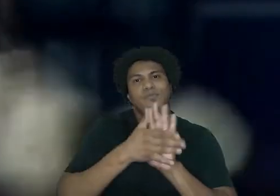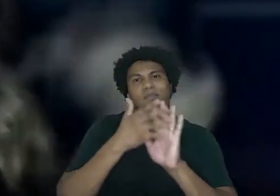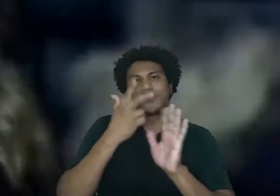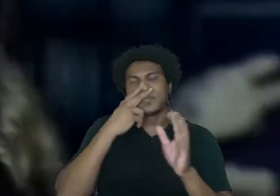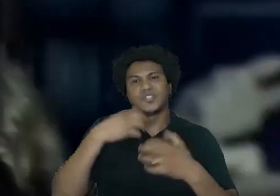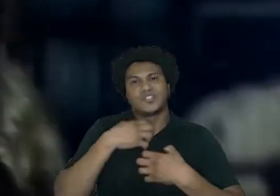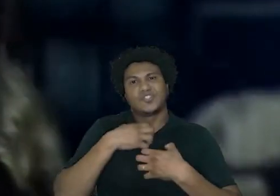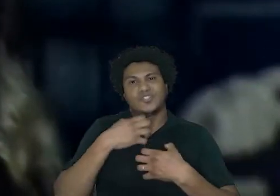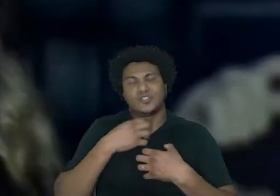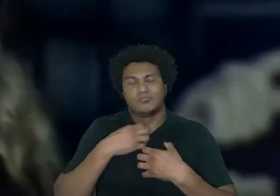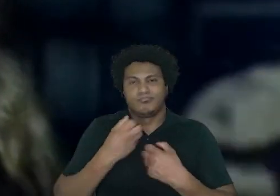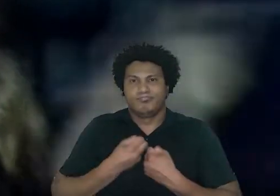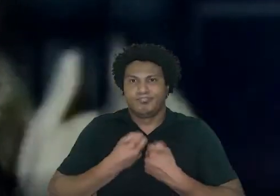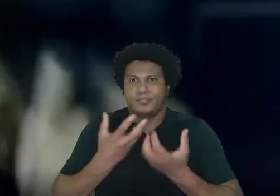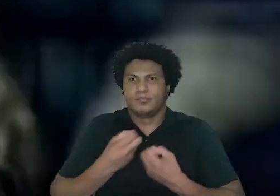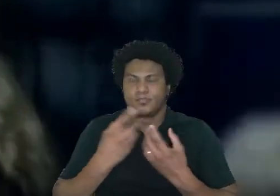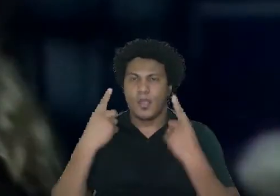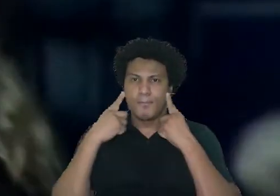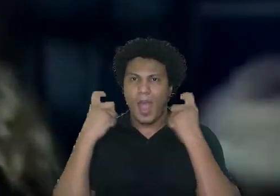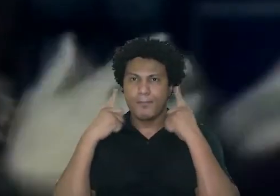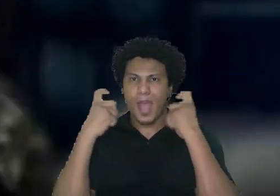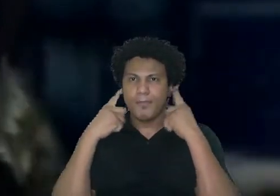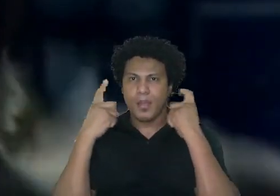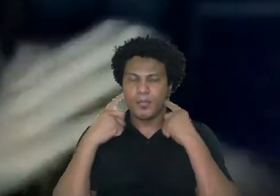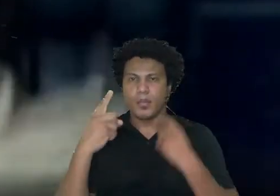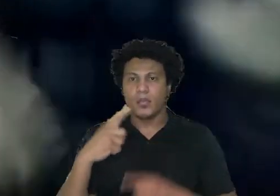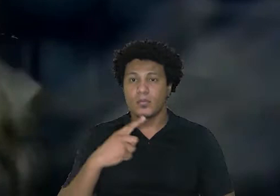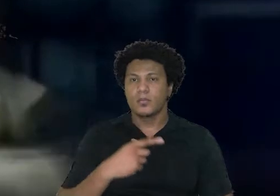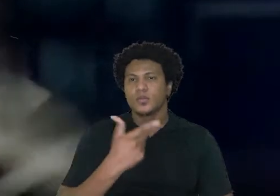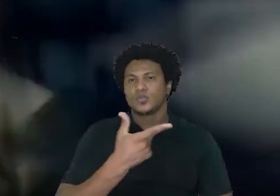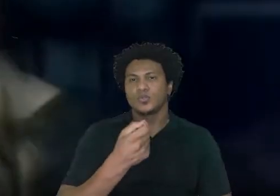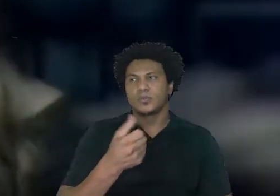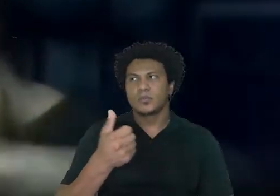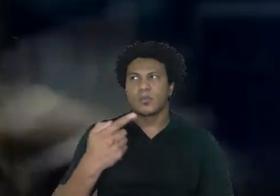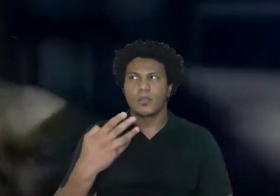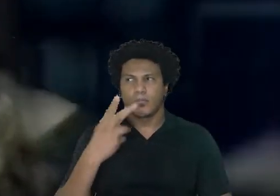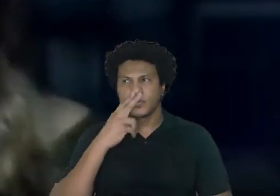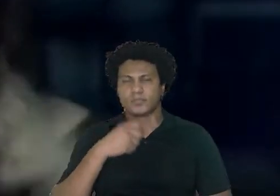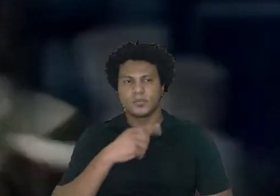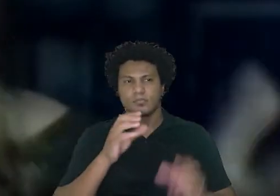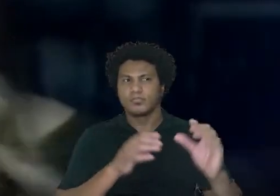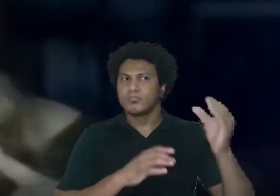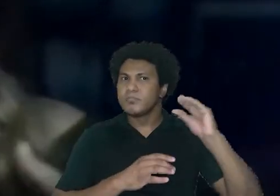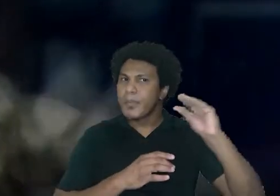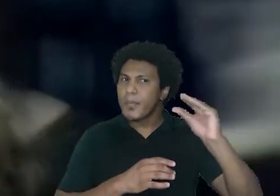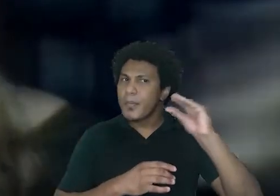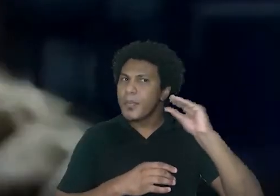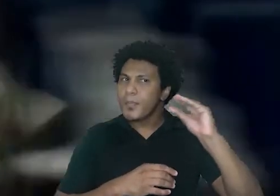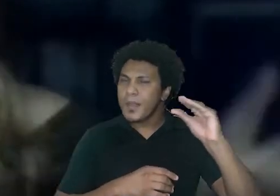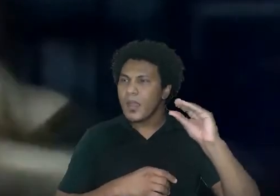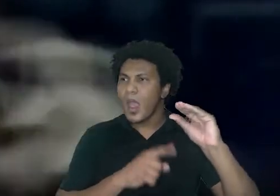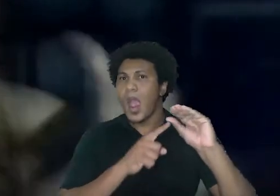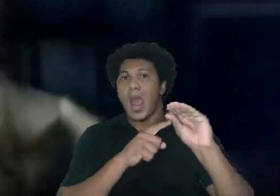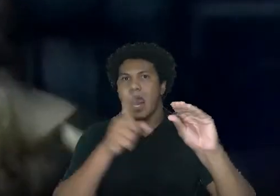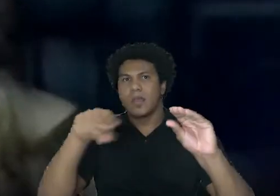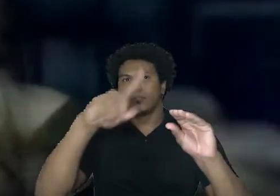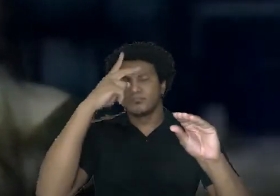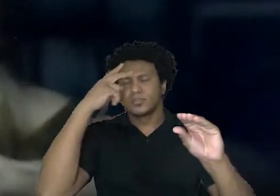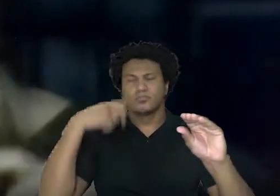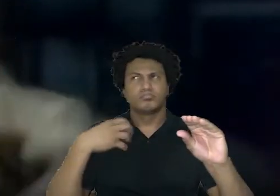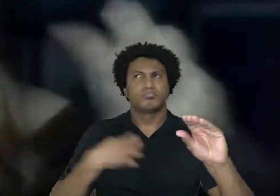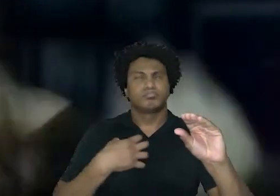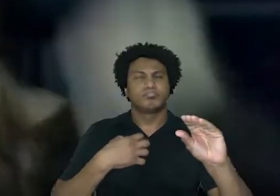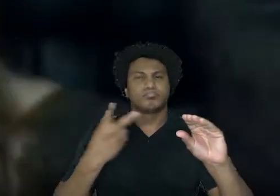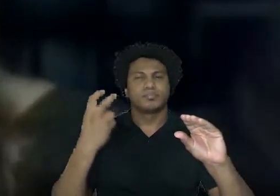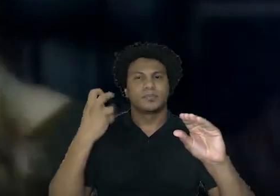isso intencionalmente para ser acessível, mas dentro da coreografia as coisas foram acontecendo, né? E essa produção sonora